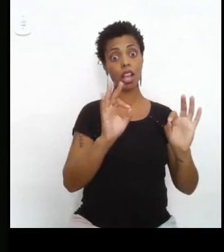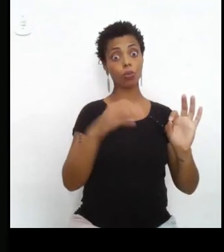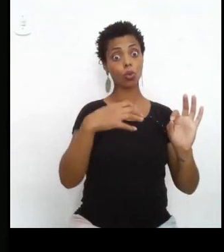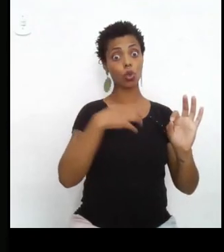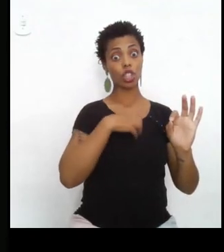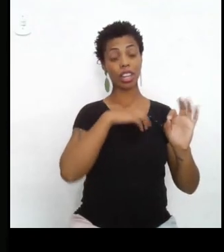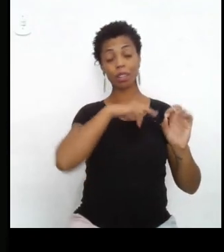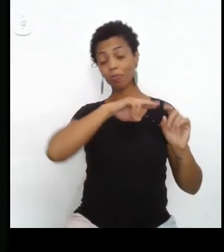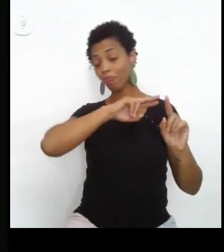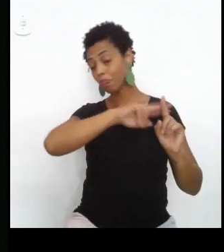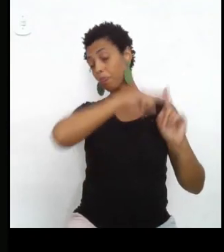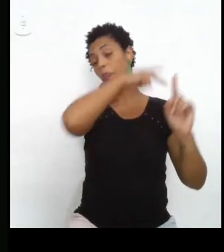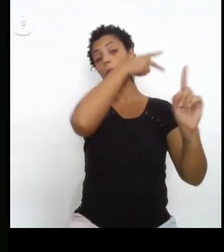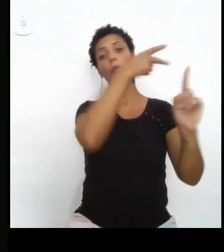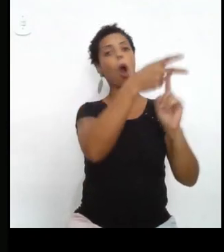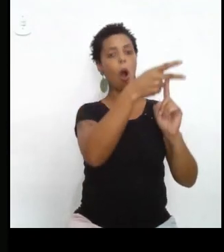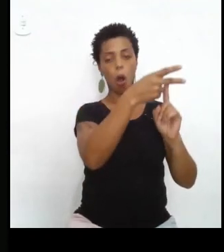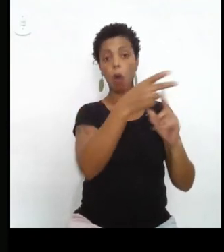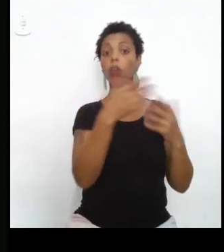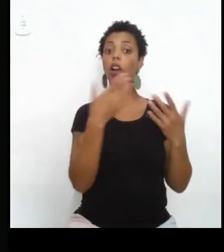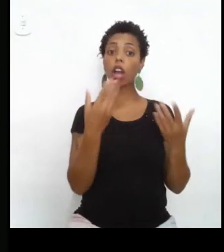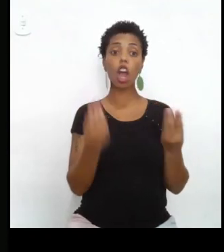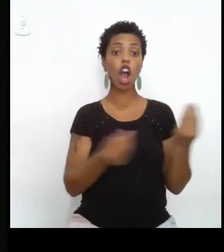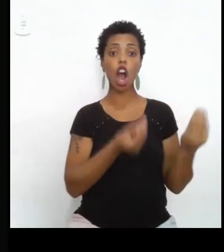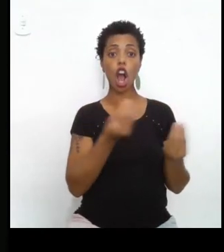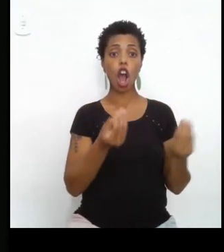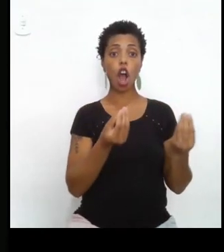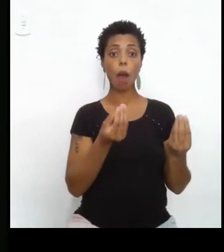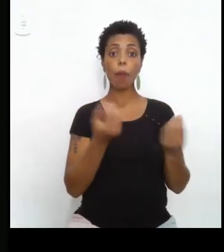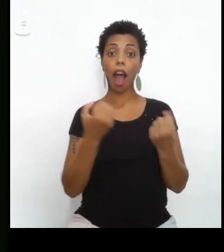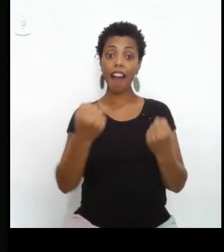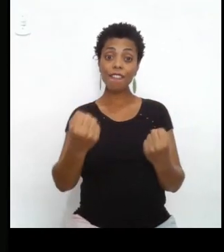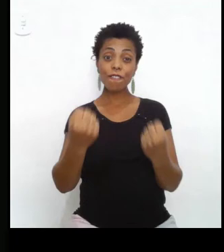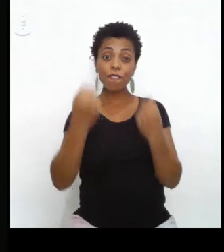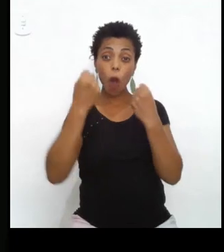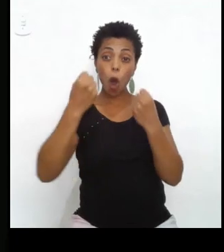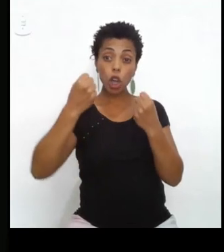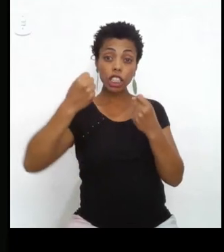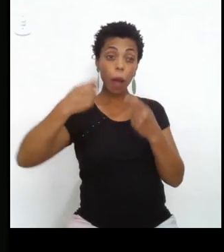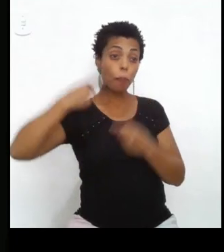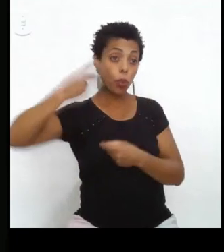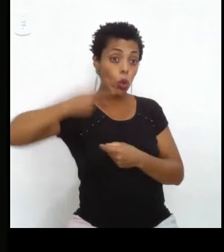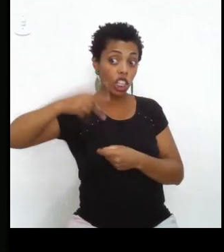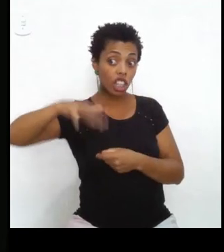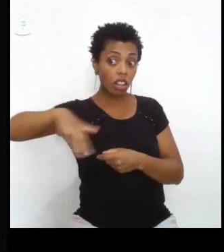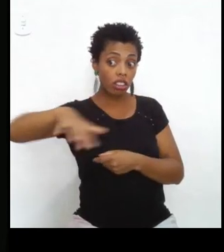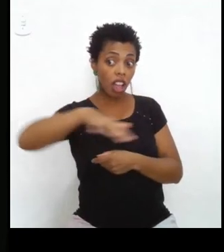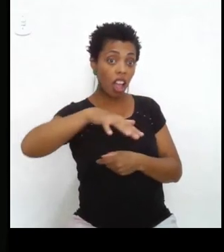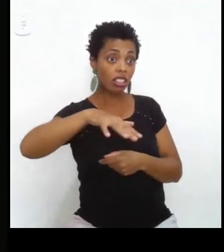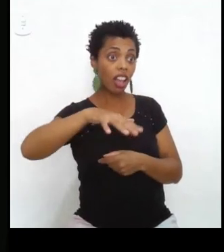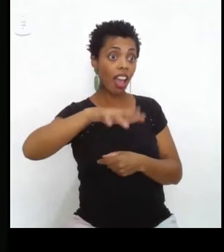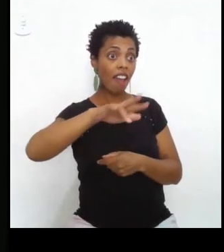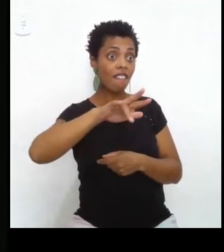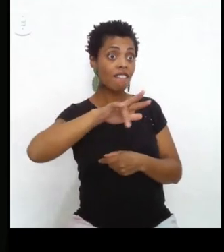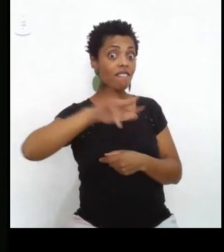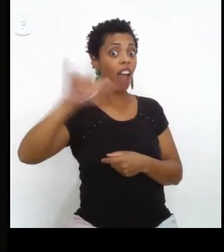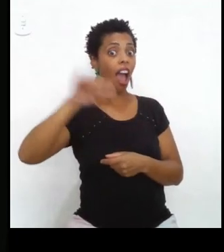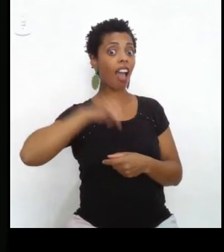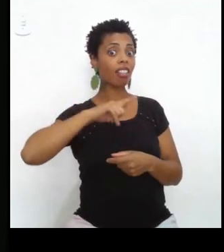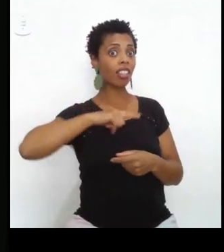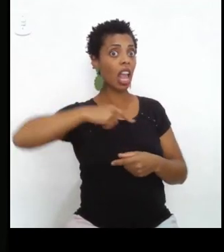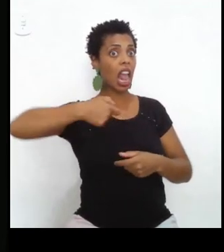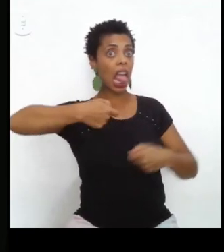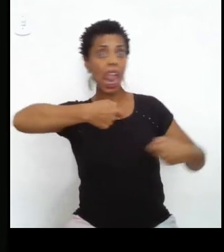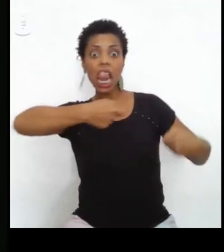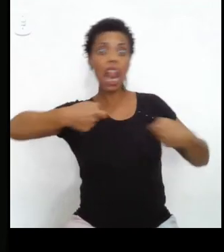transmutado pela força política de transmutação precisar de qualidade sabre Bom dia tem